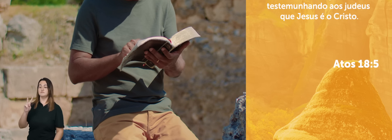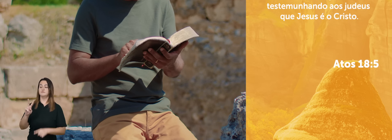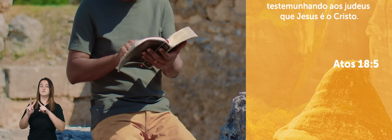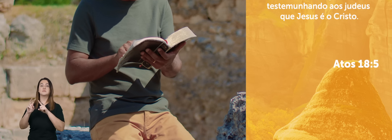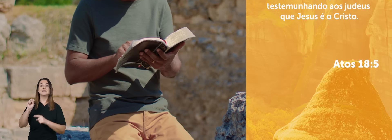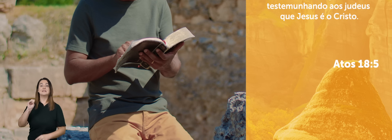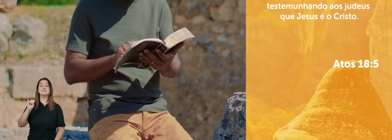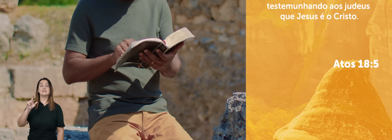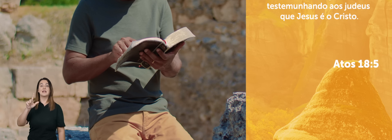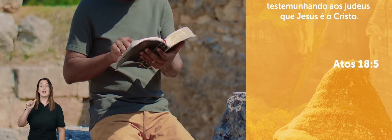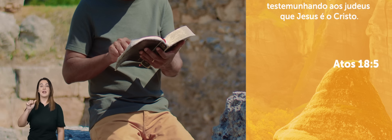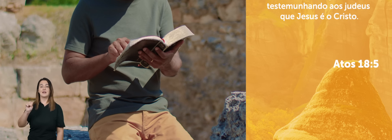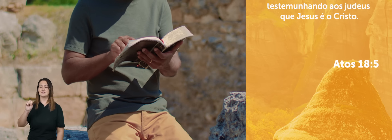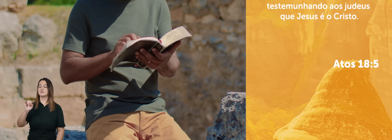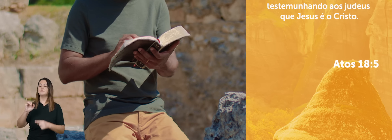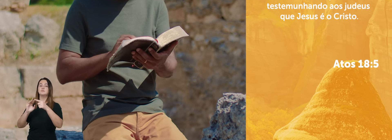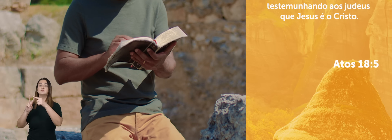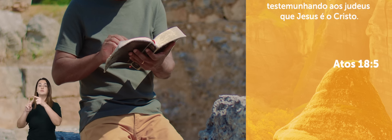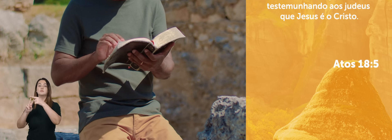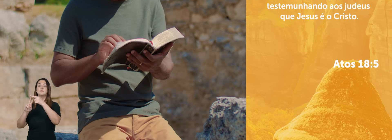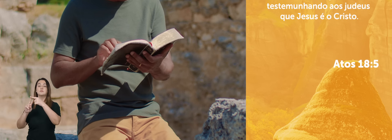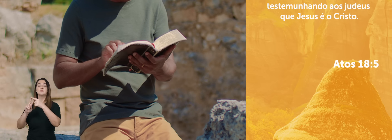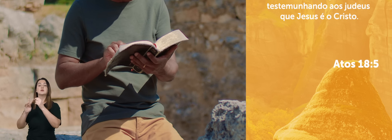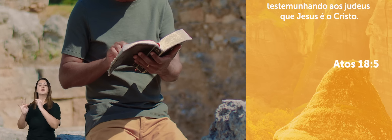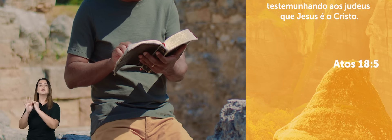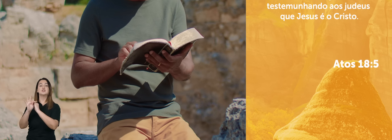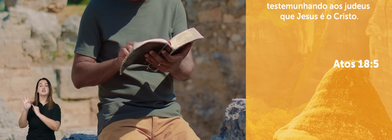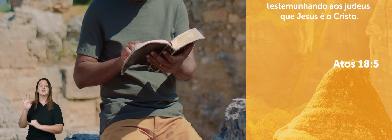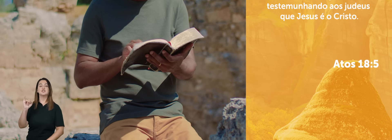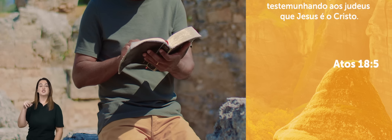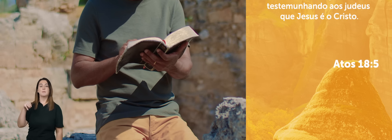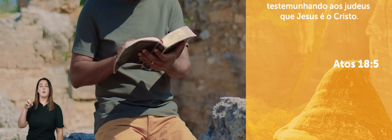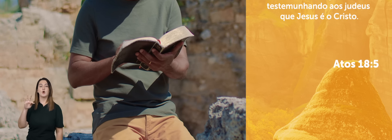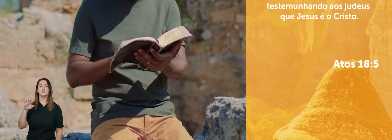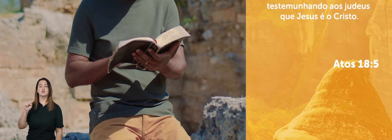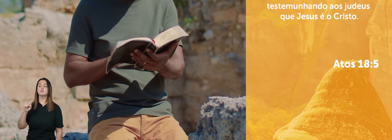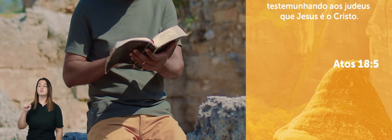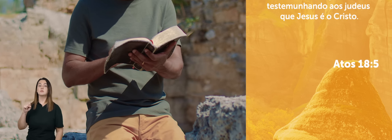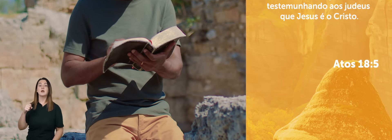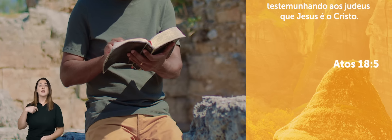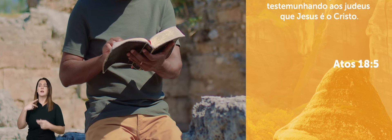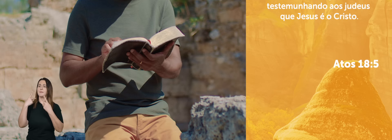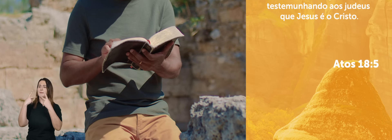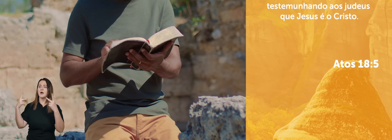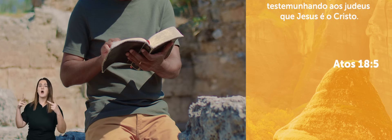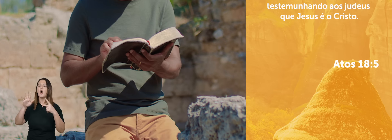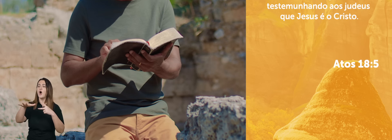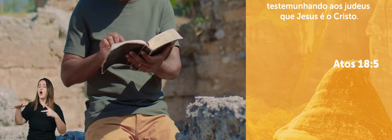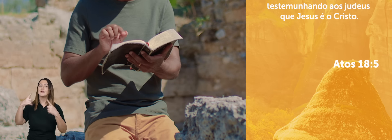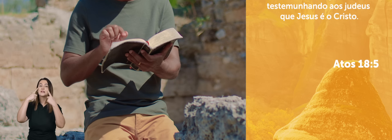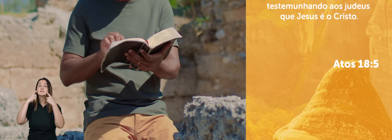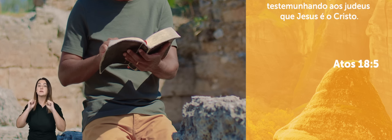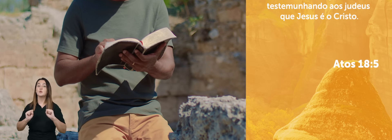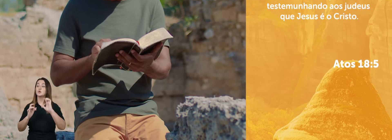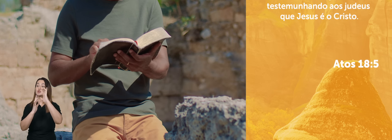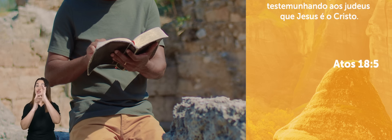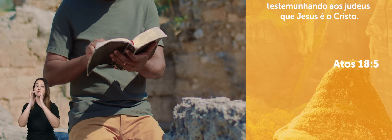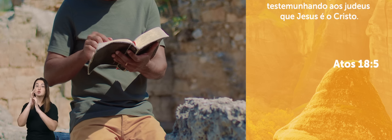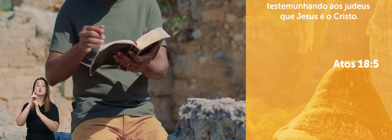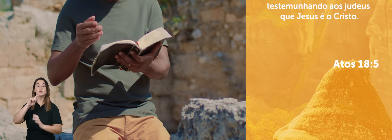da Macedônia, Paulo se entregou totalmente à palavra, testemunhando aos judeus que Jesus é o